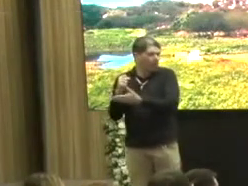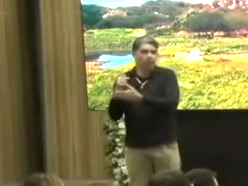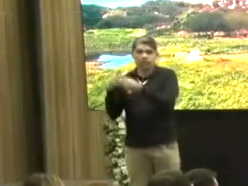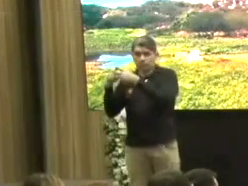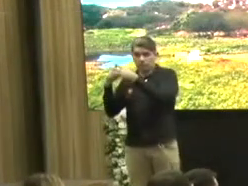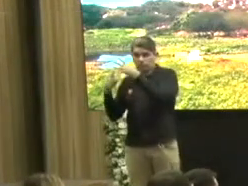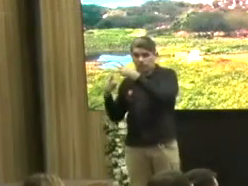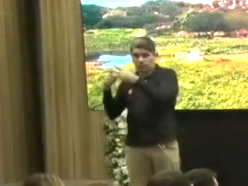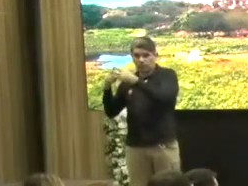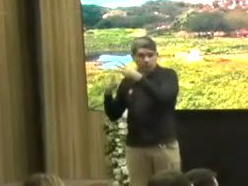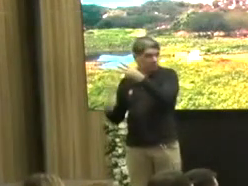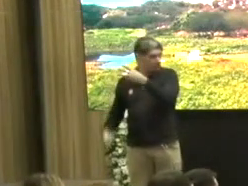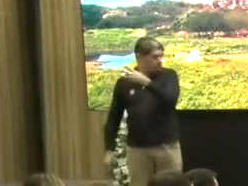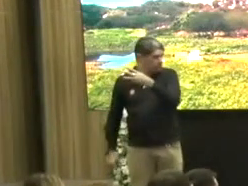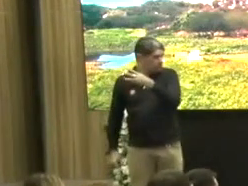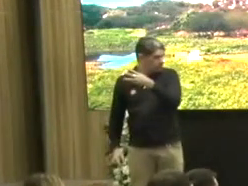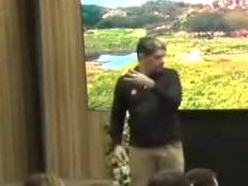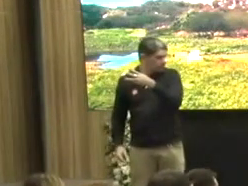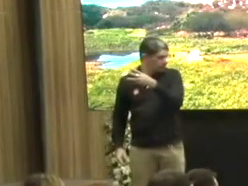aqui, que eu não guardei não.